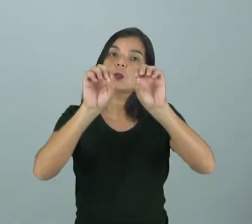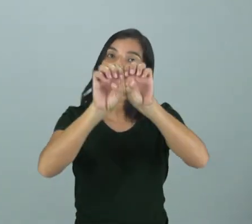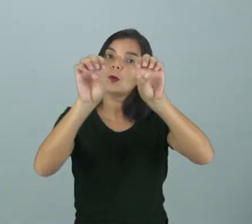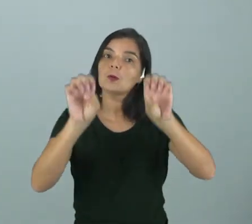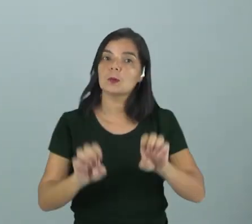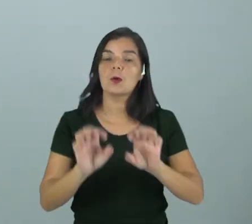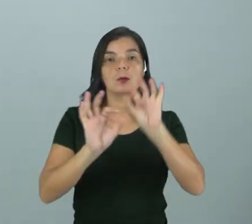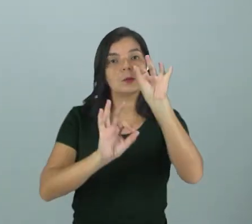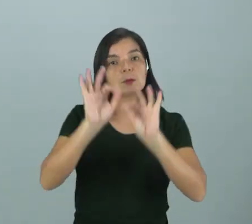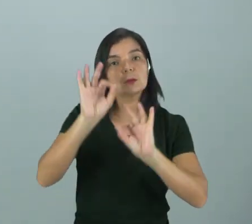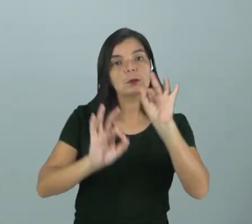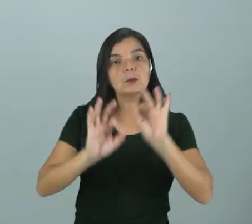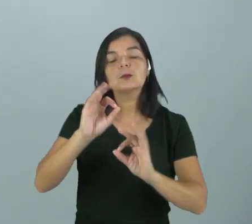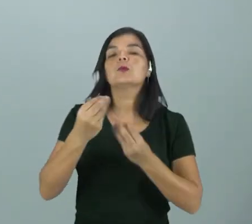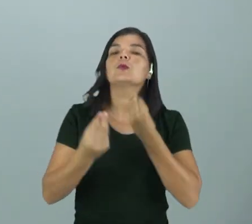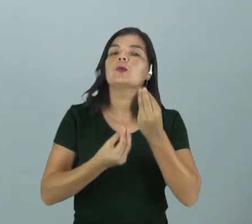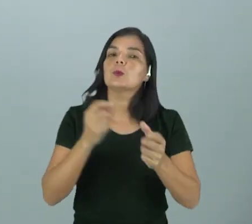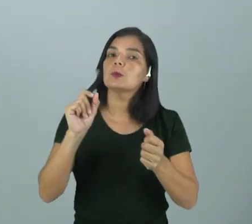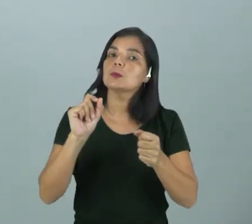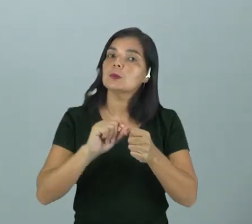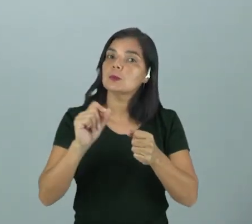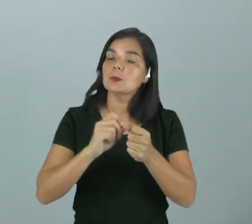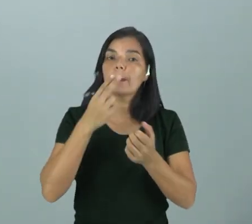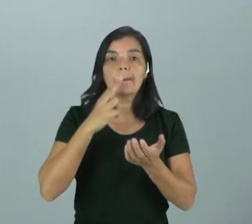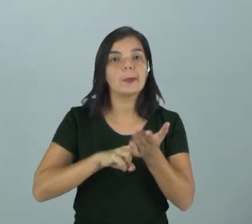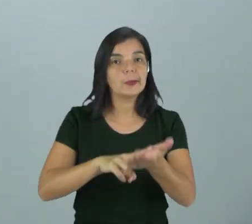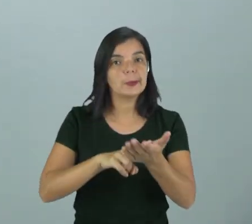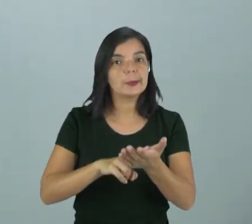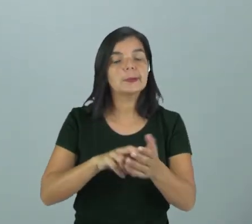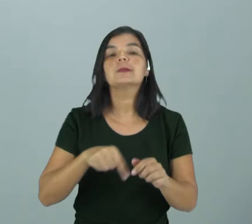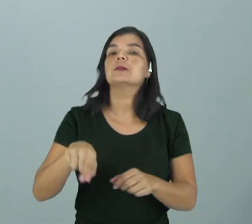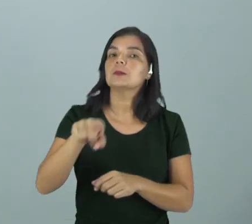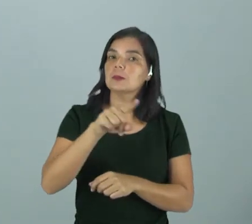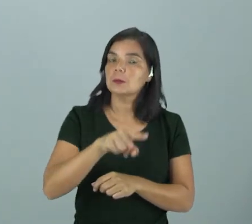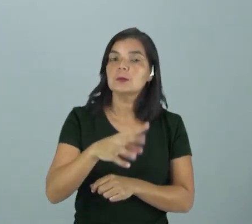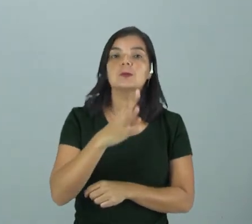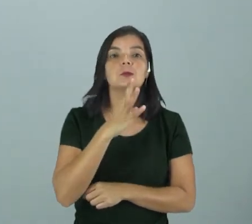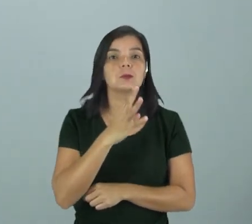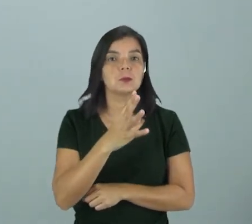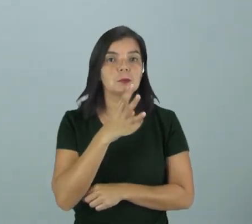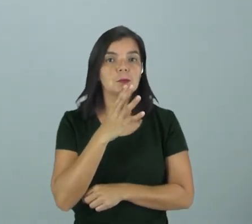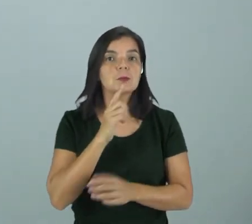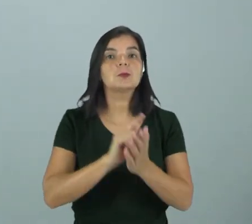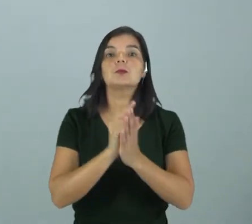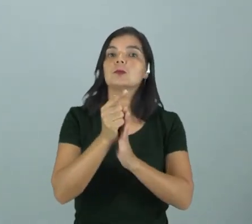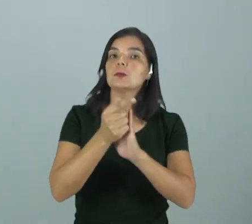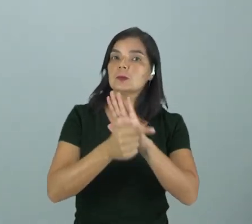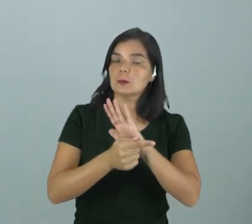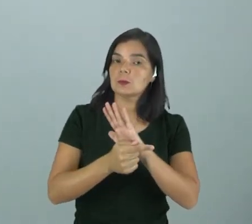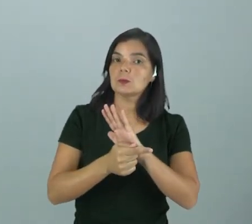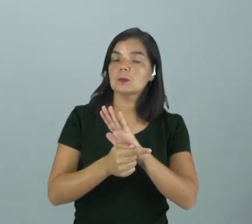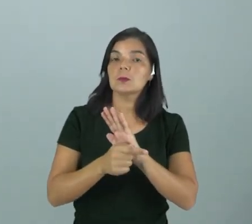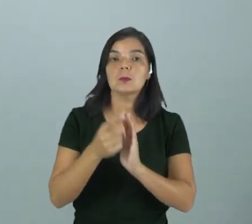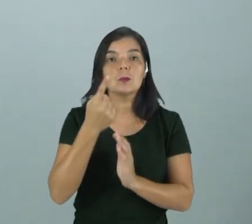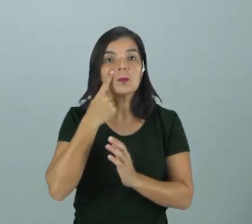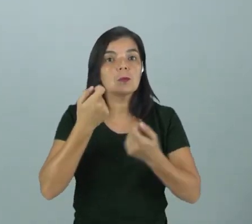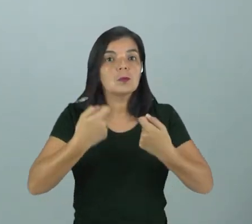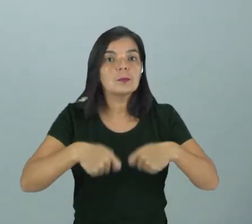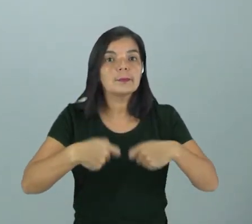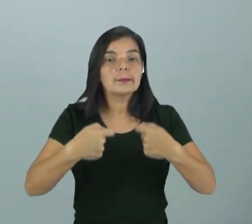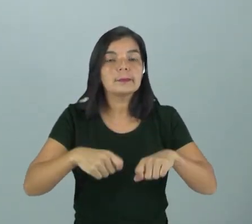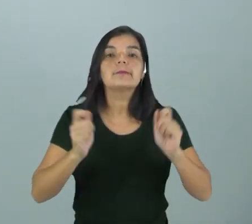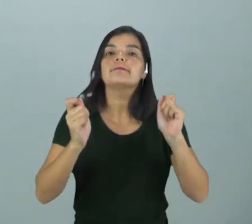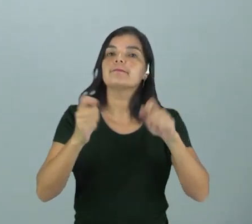estrutura, a organização de como se faz uma carta de reclamação. Que vocês reconheçam esse gênero e que, quando